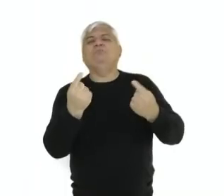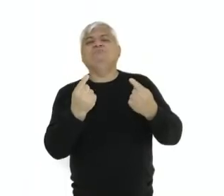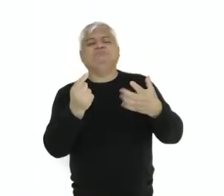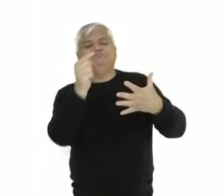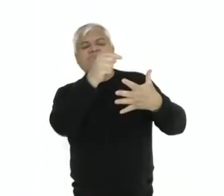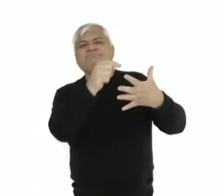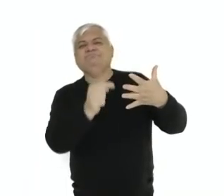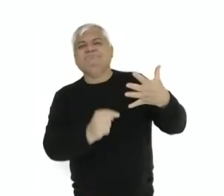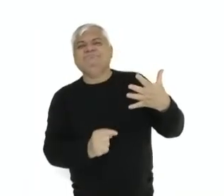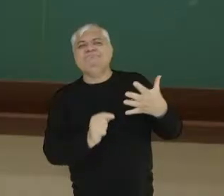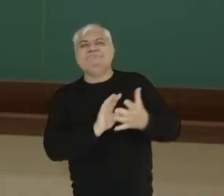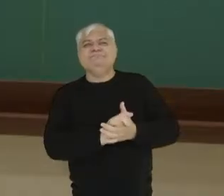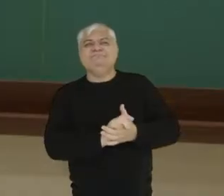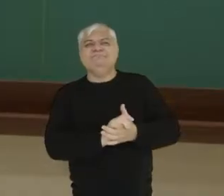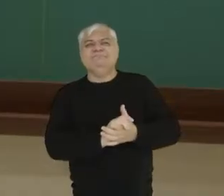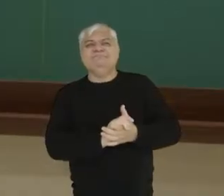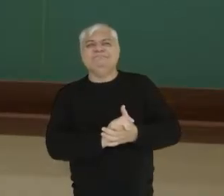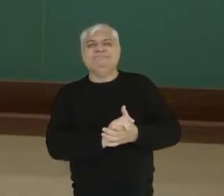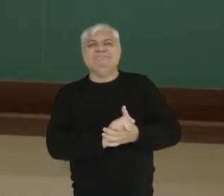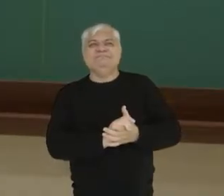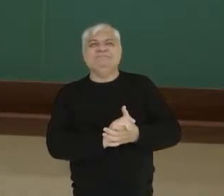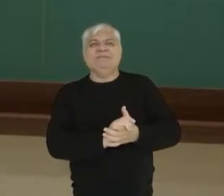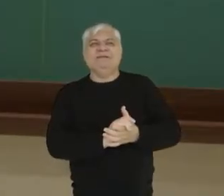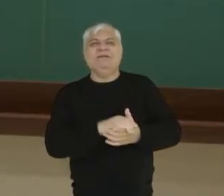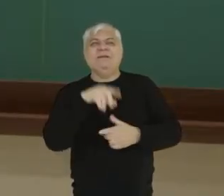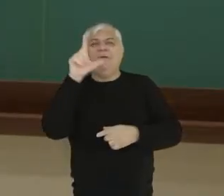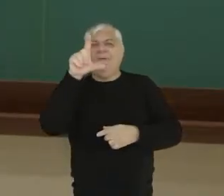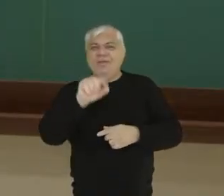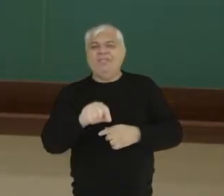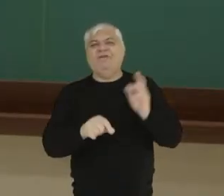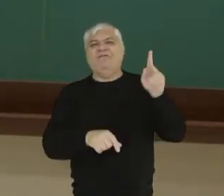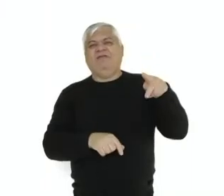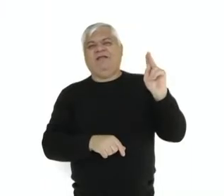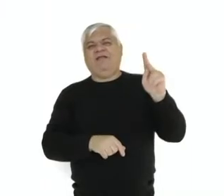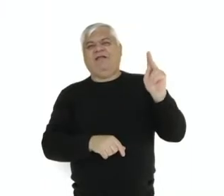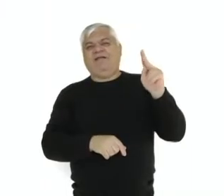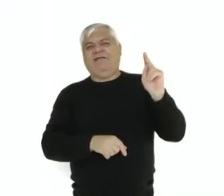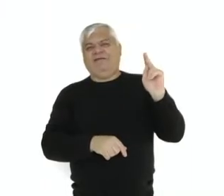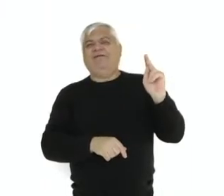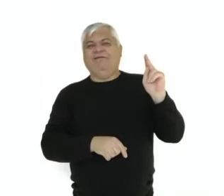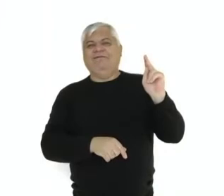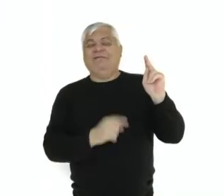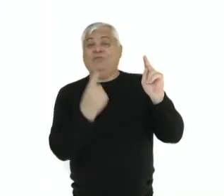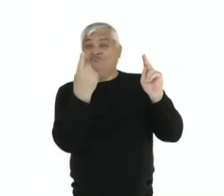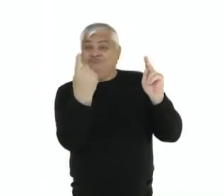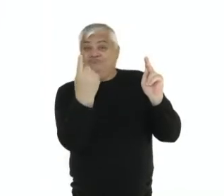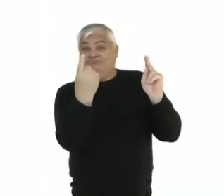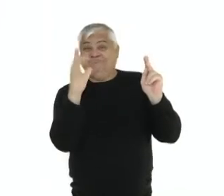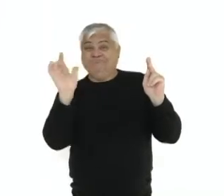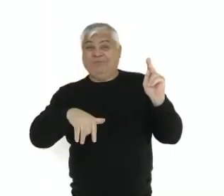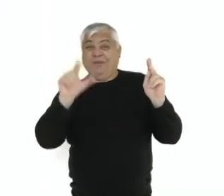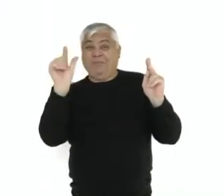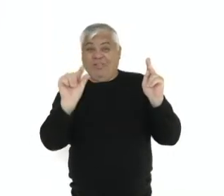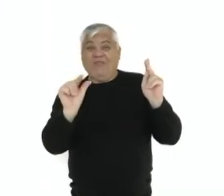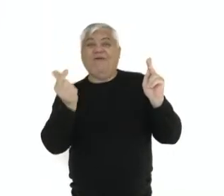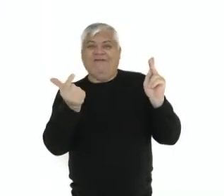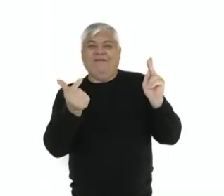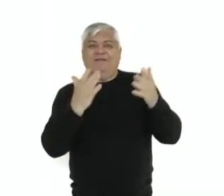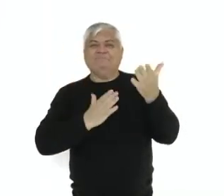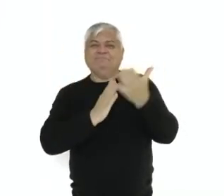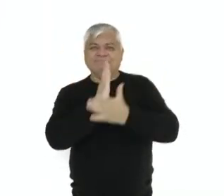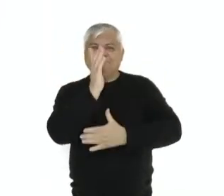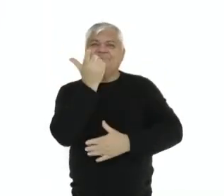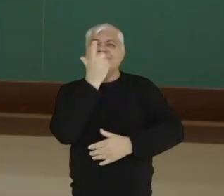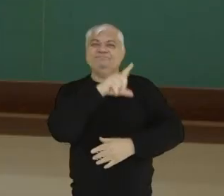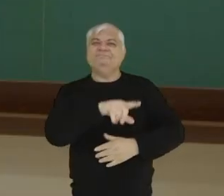Então repare o seguinte. A menor amplitude é o do candidato K. Então foi o candidato K que